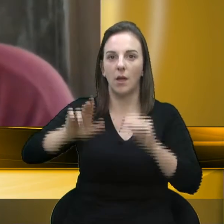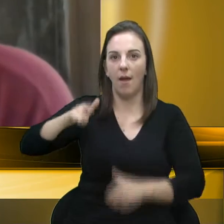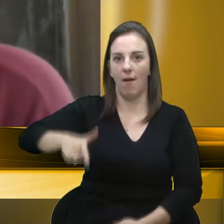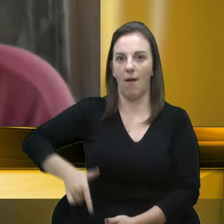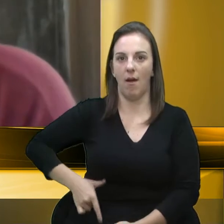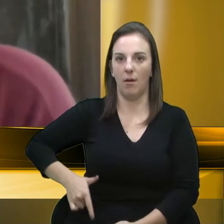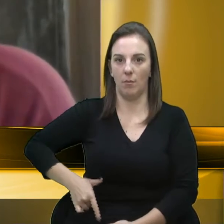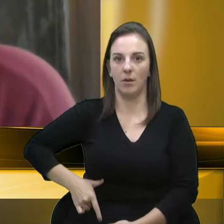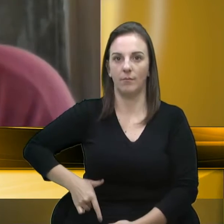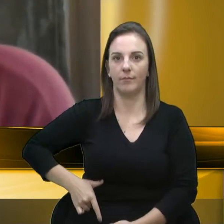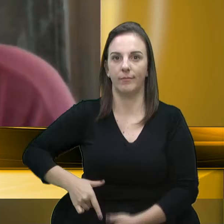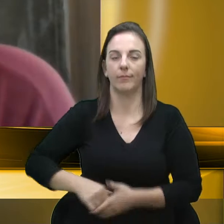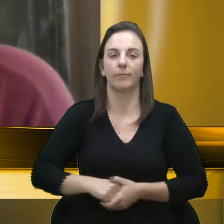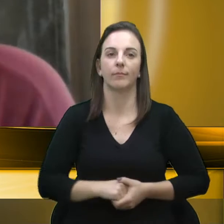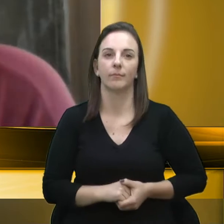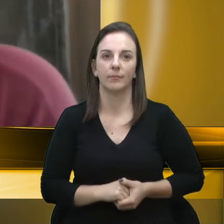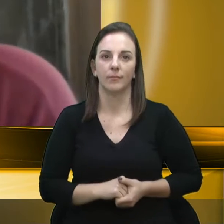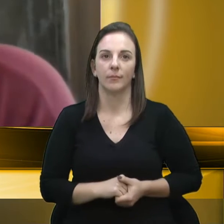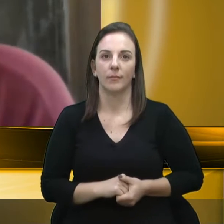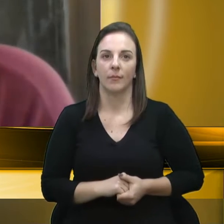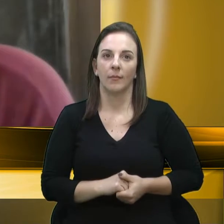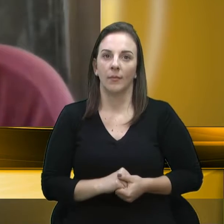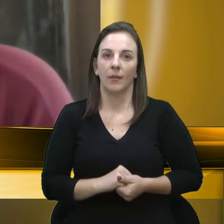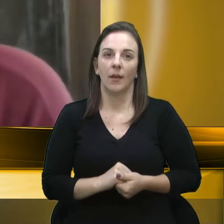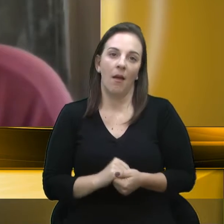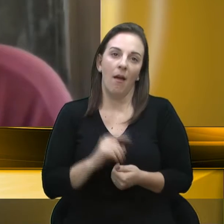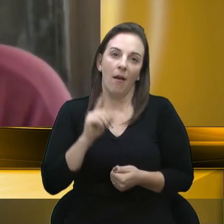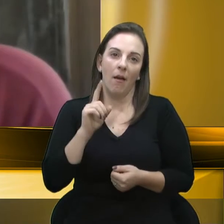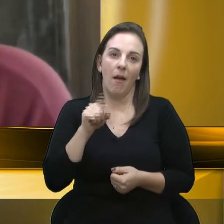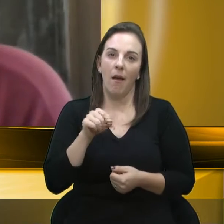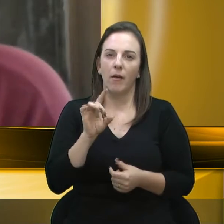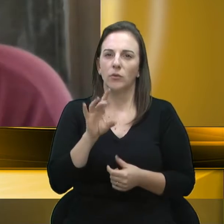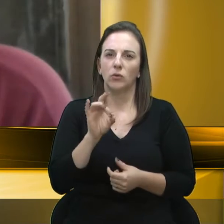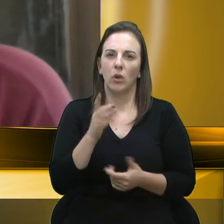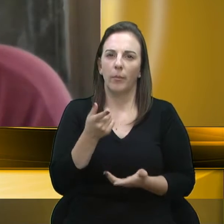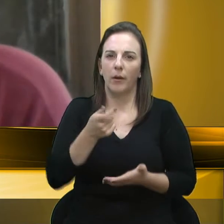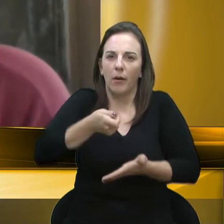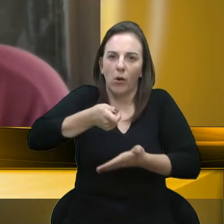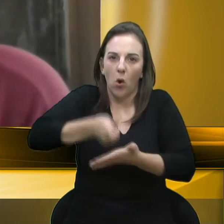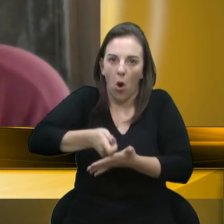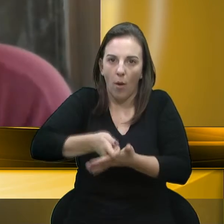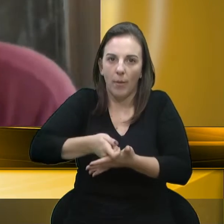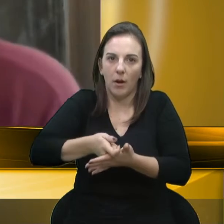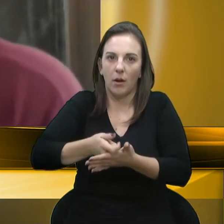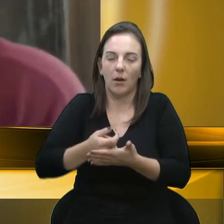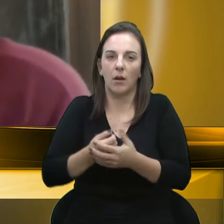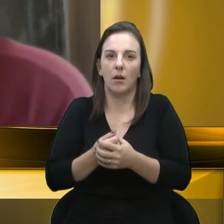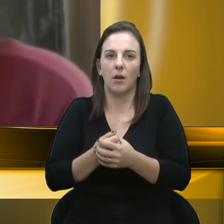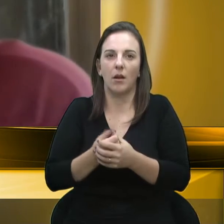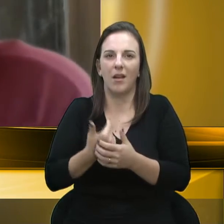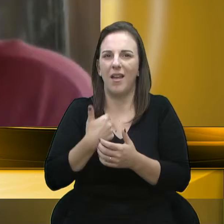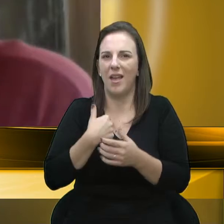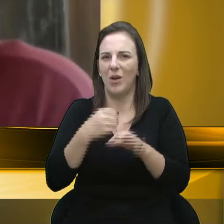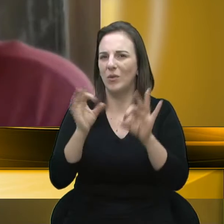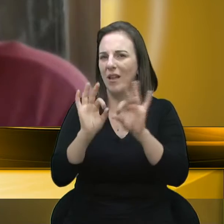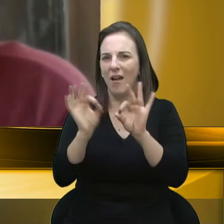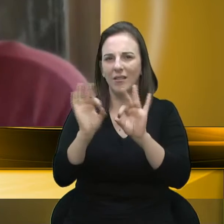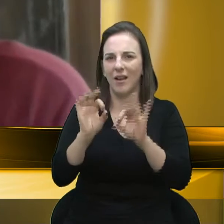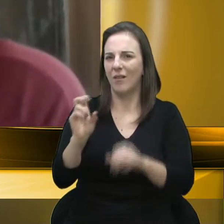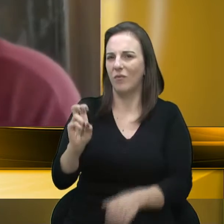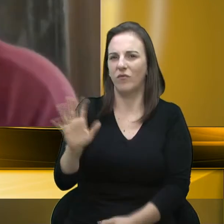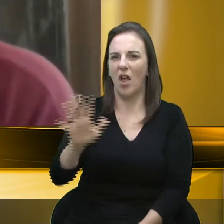foi uma medida simplesmente, né, para cobrar um dispositivo, e aqui eu não estou entrando em juízo de valor